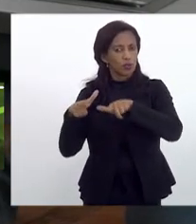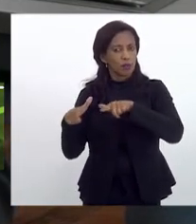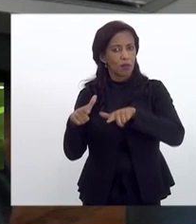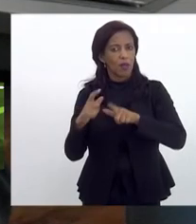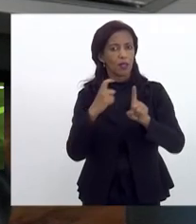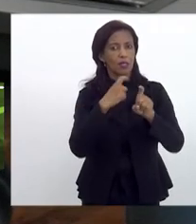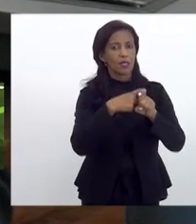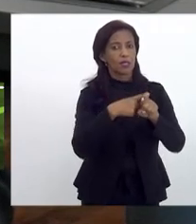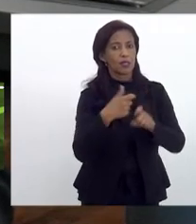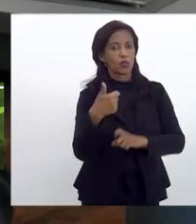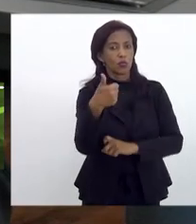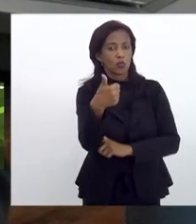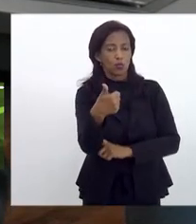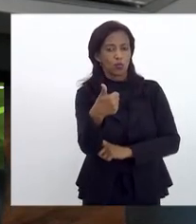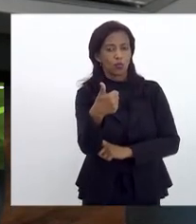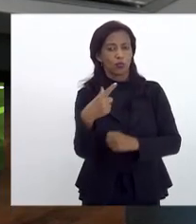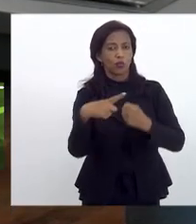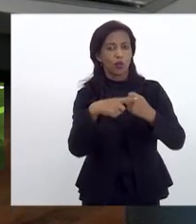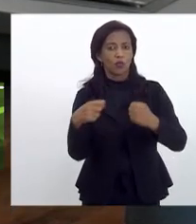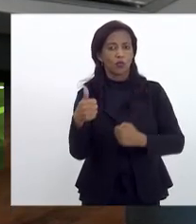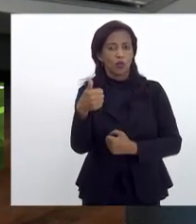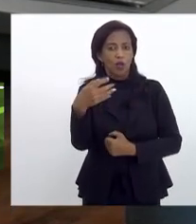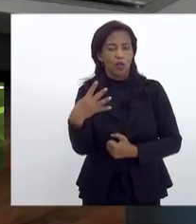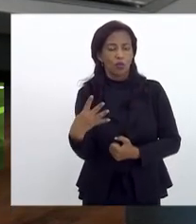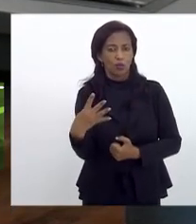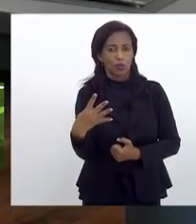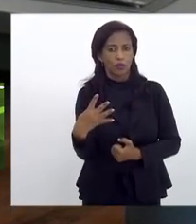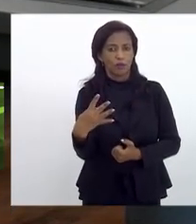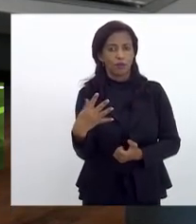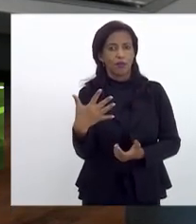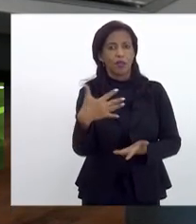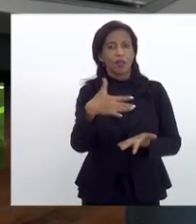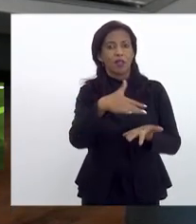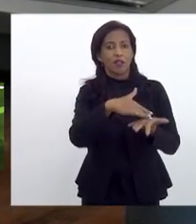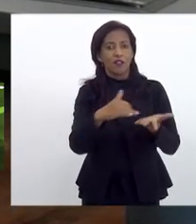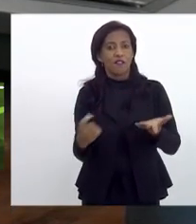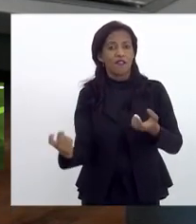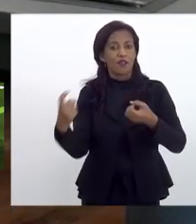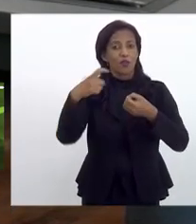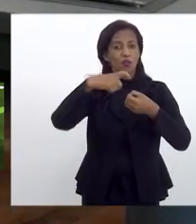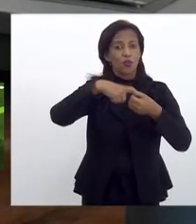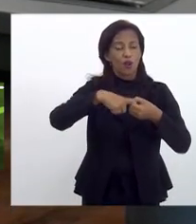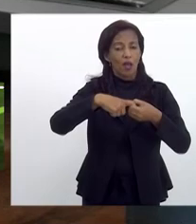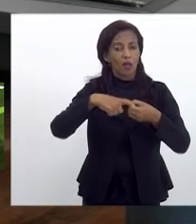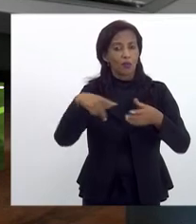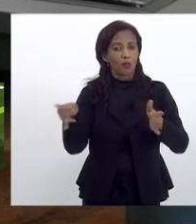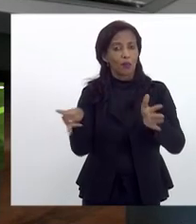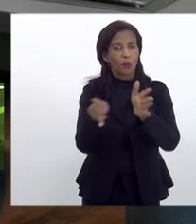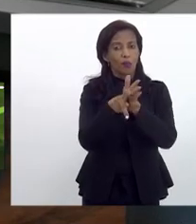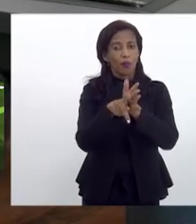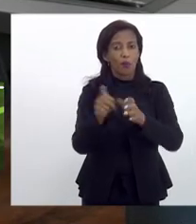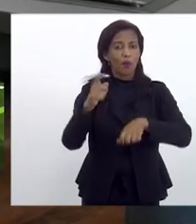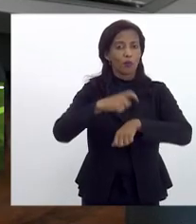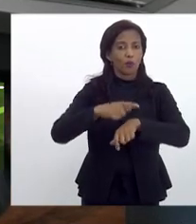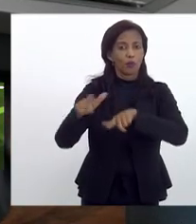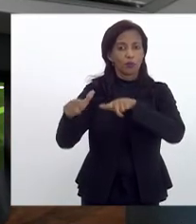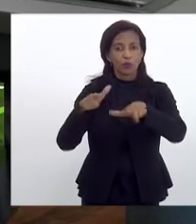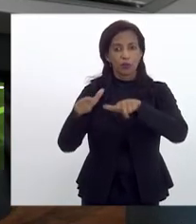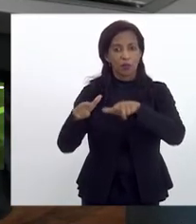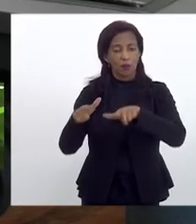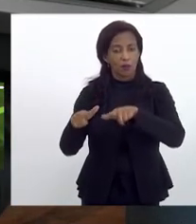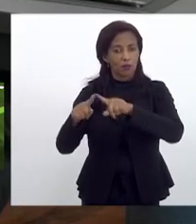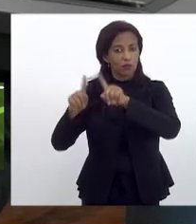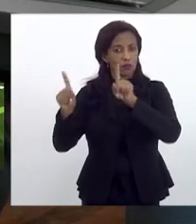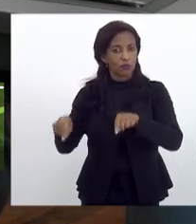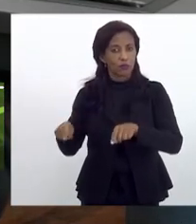inciso 1 do capítulo Artigo 14 É a extinção Dos adicionais remuneratórios Vinculados Exclusivamente Ao tempo de serviço Dos servidores Ou seja